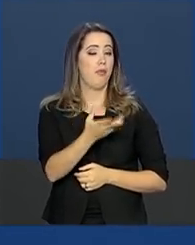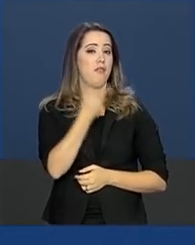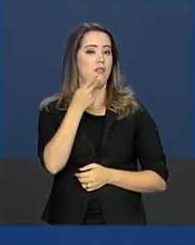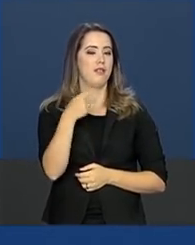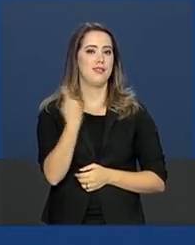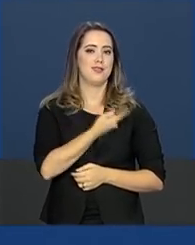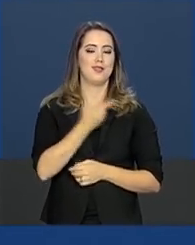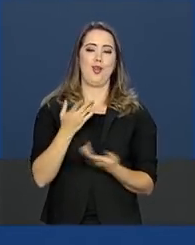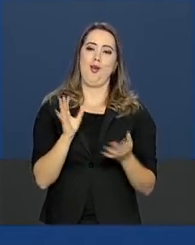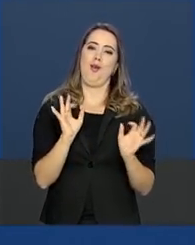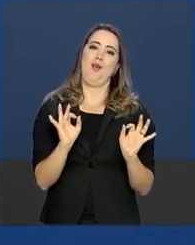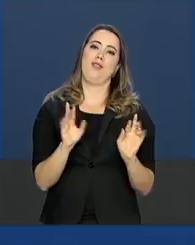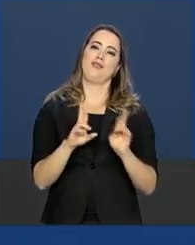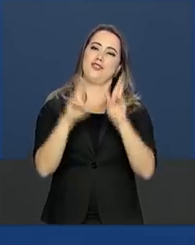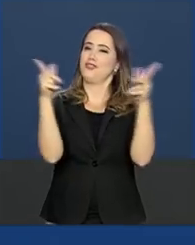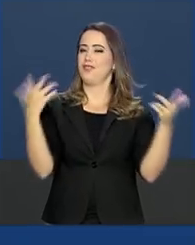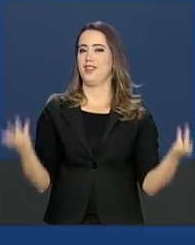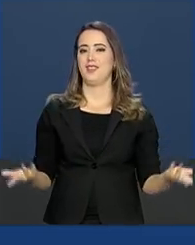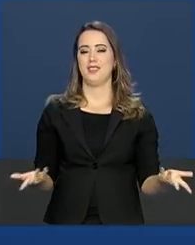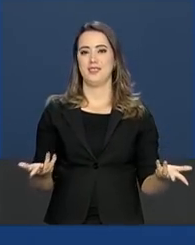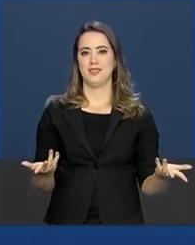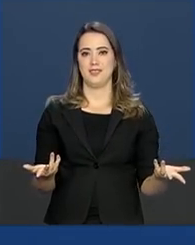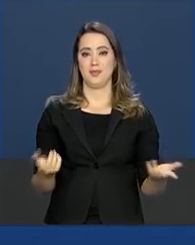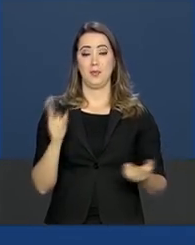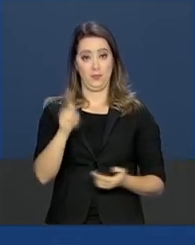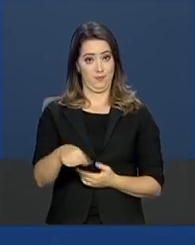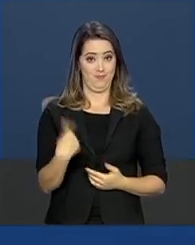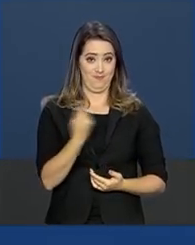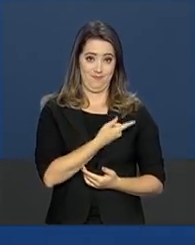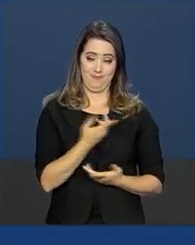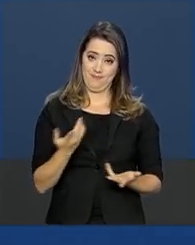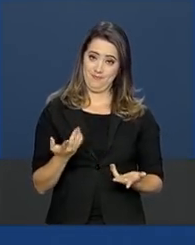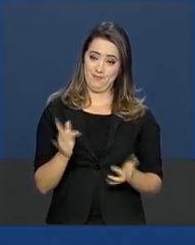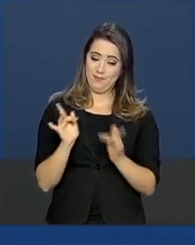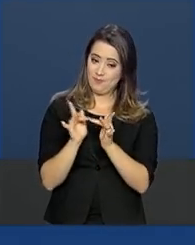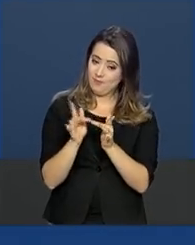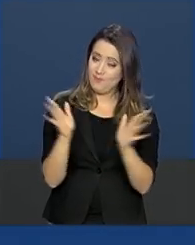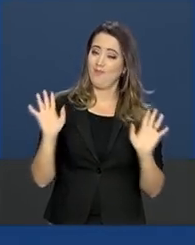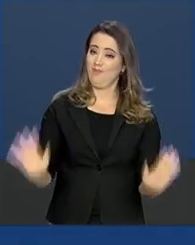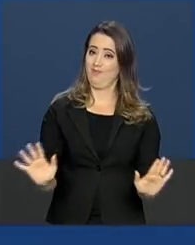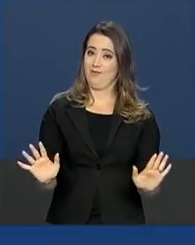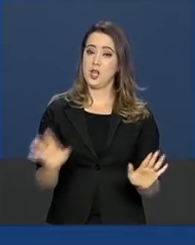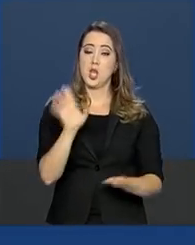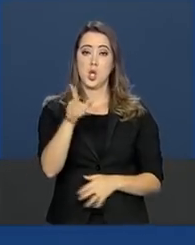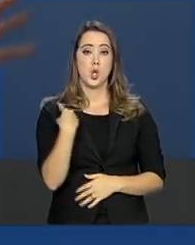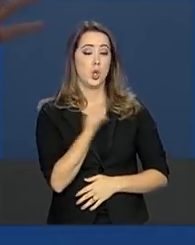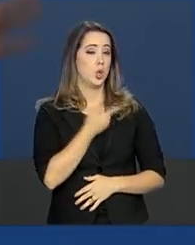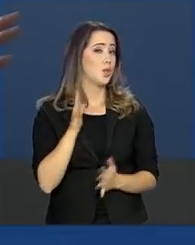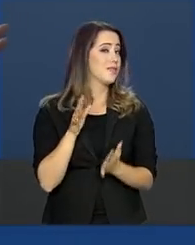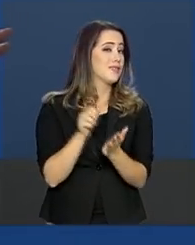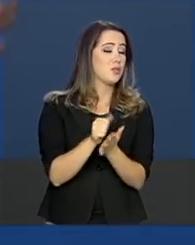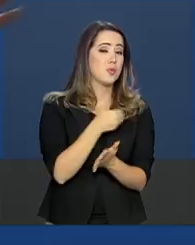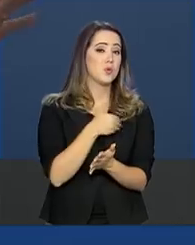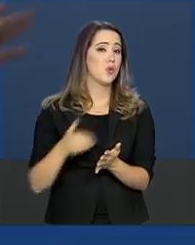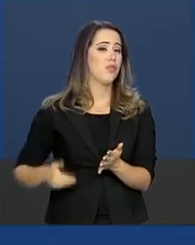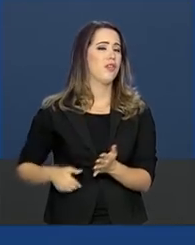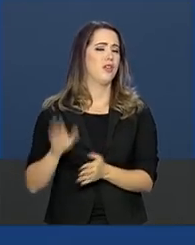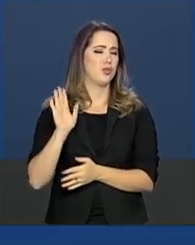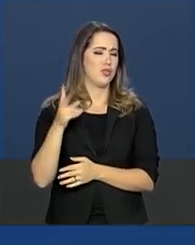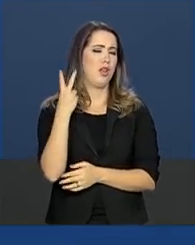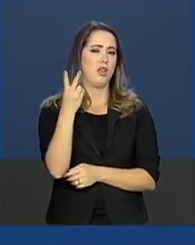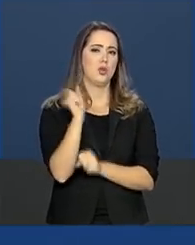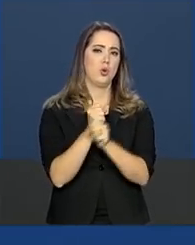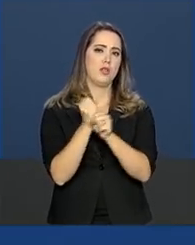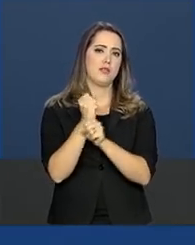nós fizemos exatamente o oposto. Né? Convenhamos, quando nós chegamos ao governo, há mais de 2 anos, né, Beltrame,